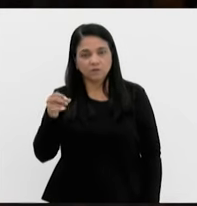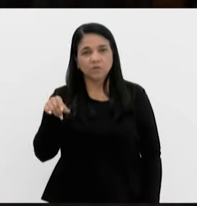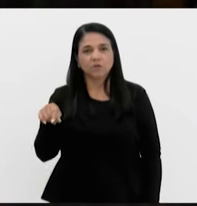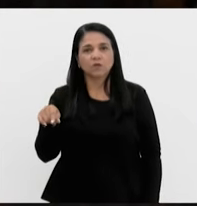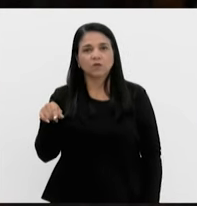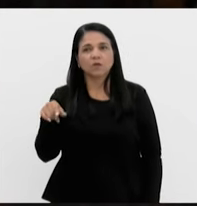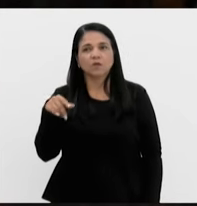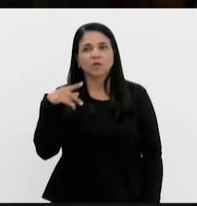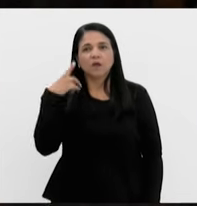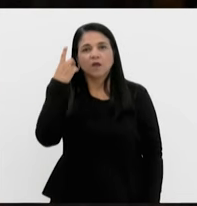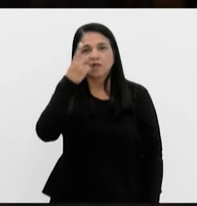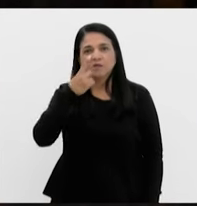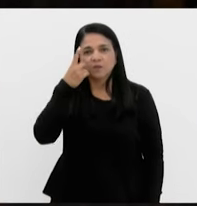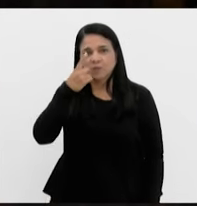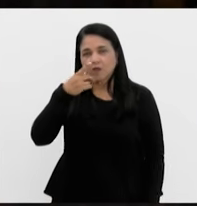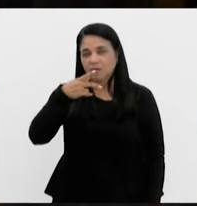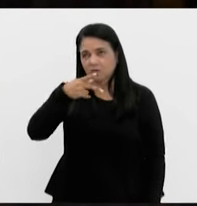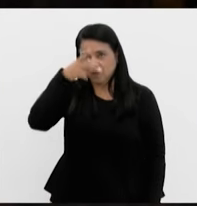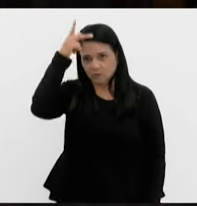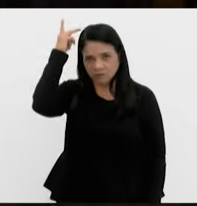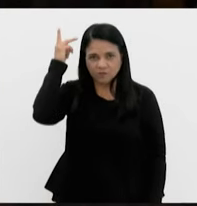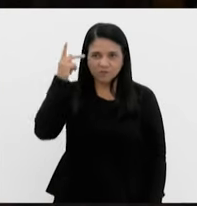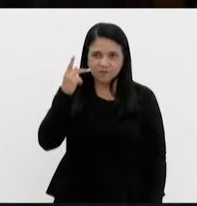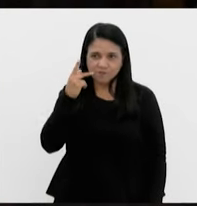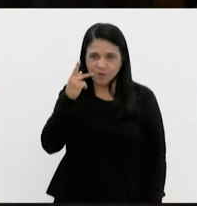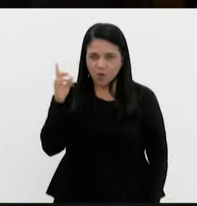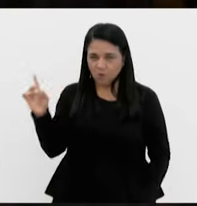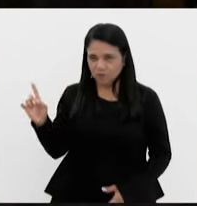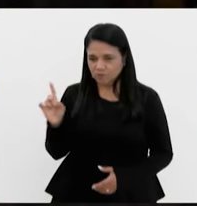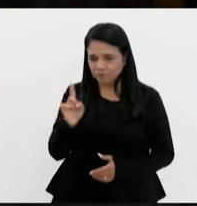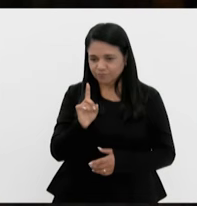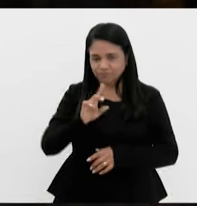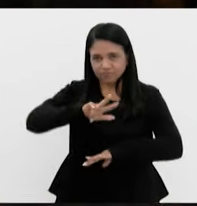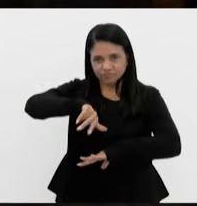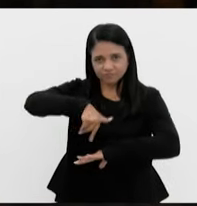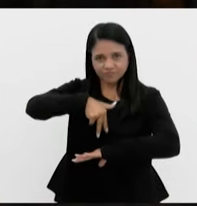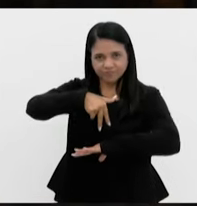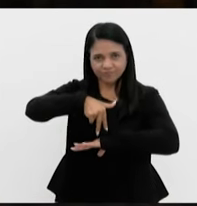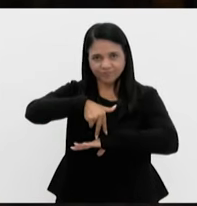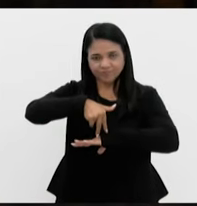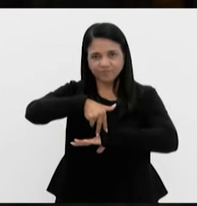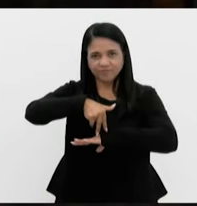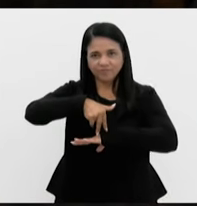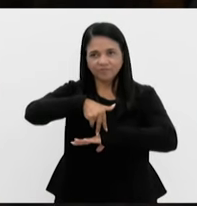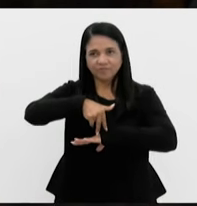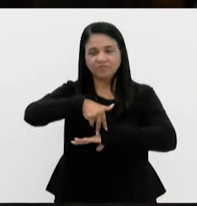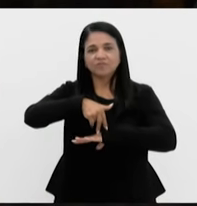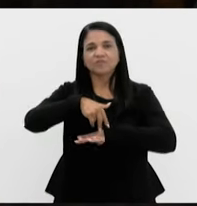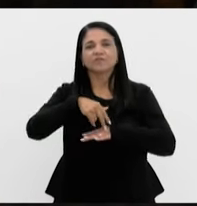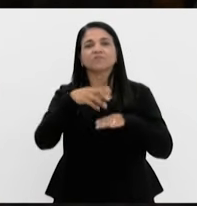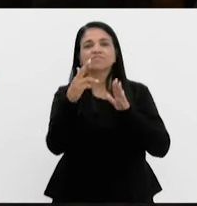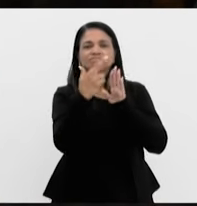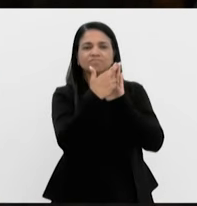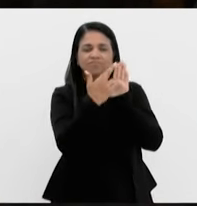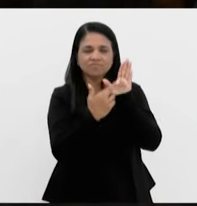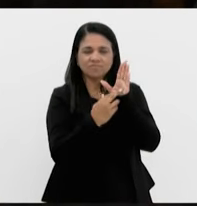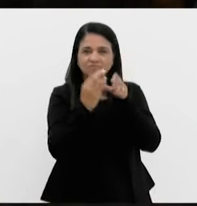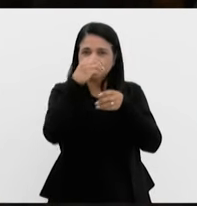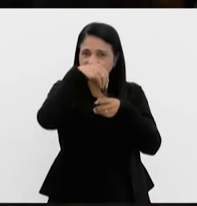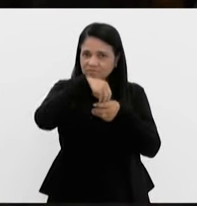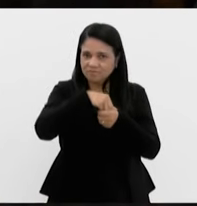nbre Deputado Luis Paulo por gentileza nosso Nobre Deputado L Paulo normas internas e